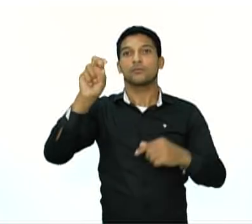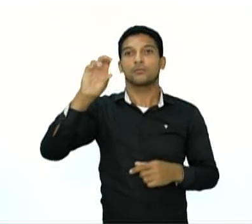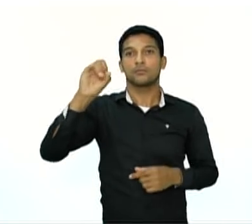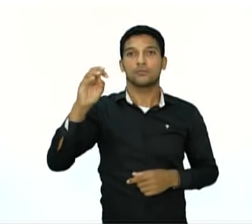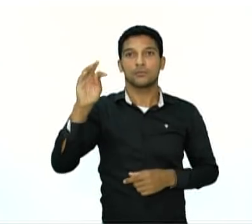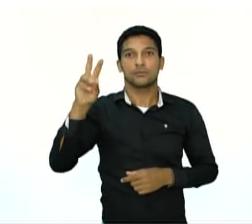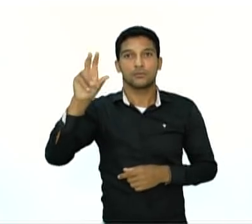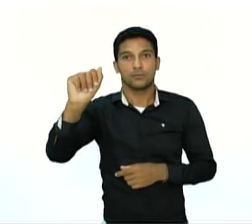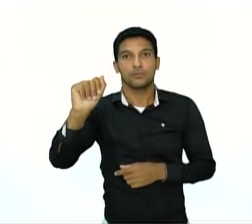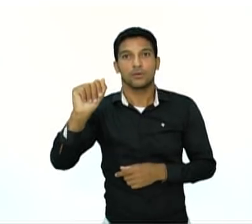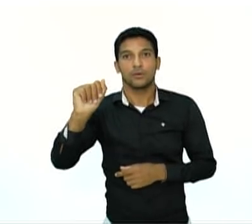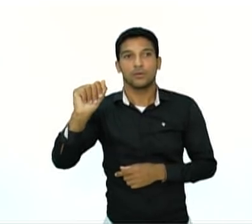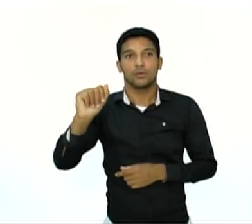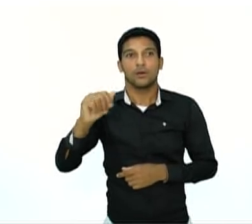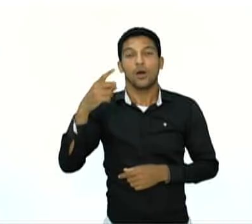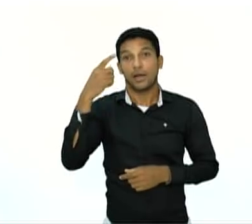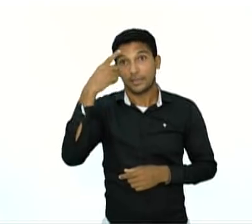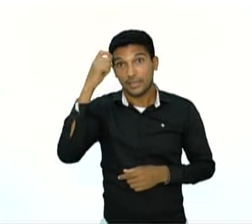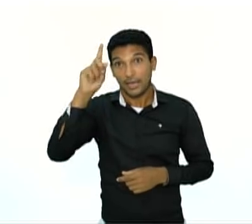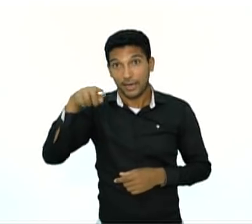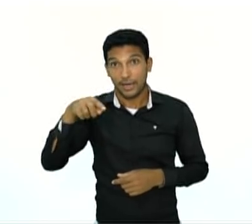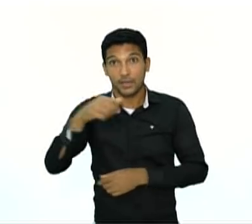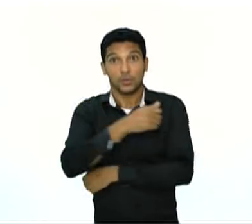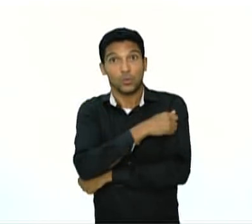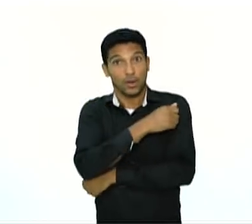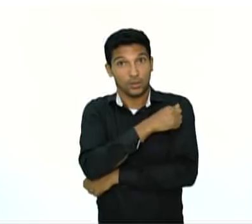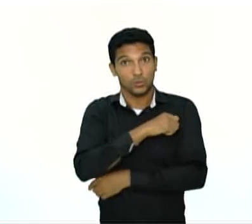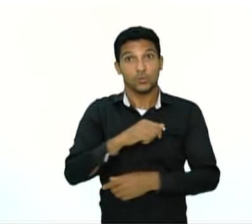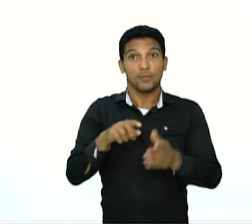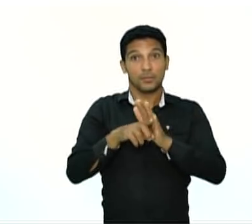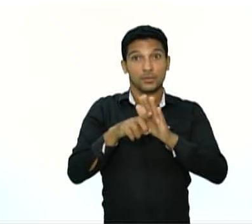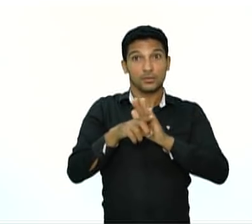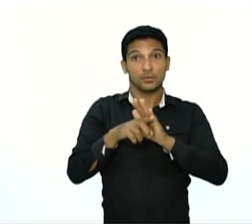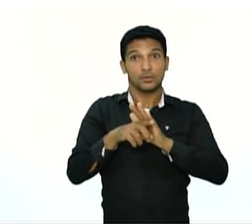ideia é essa. Tem sujeito também. Também não é essa.